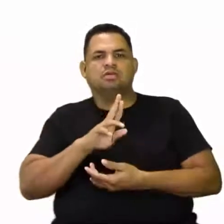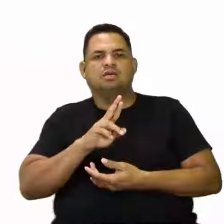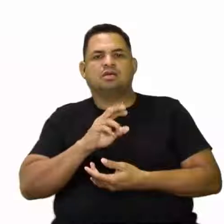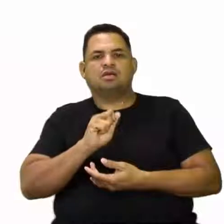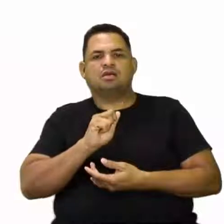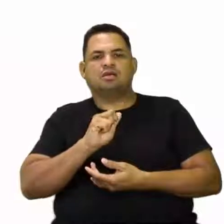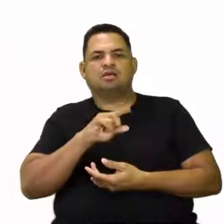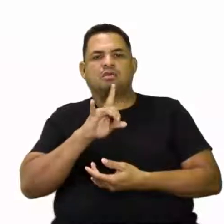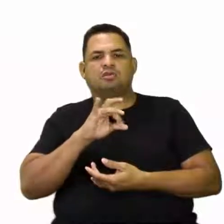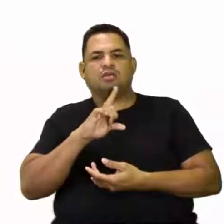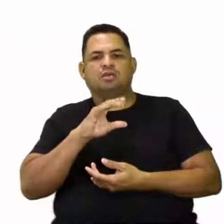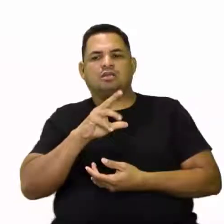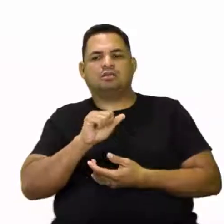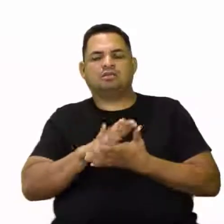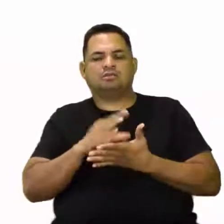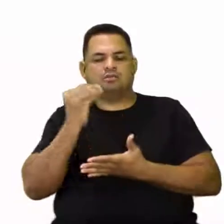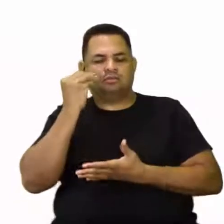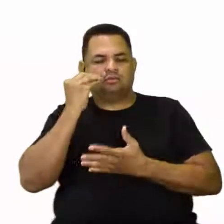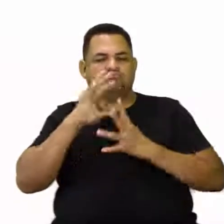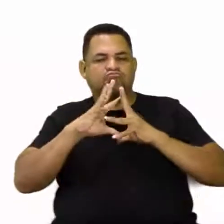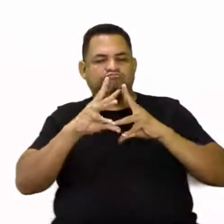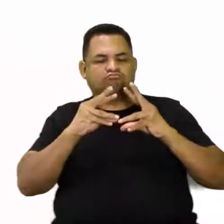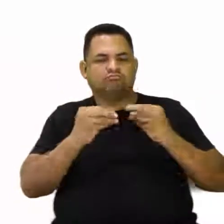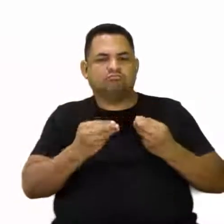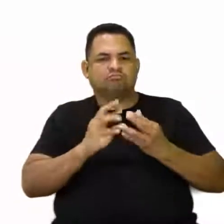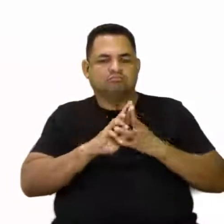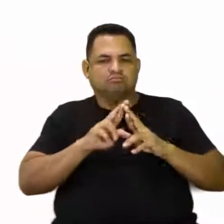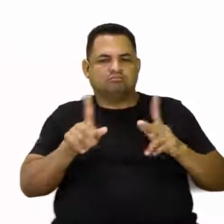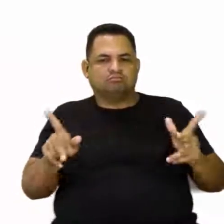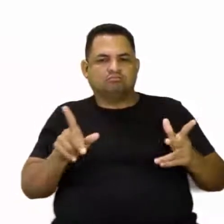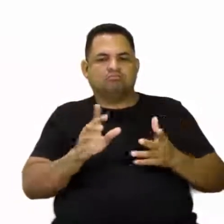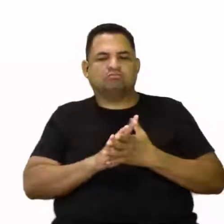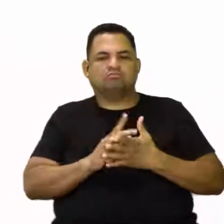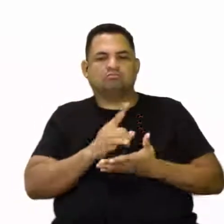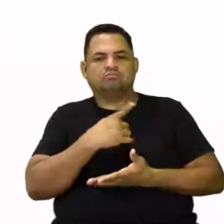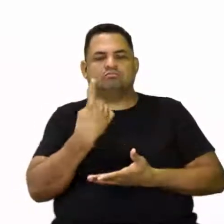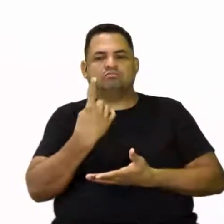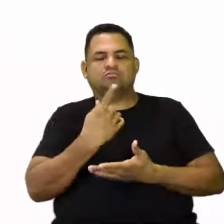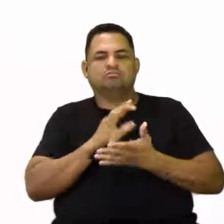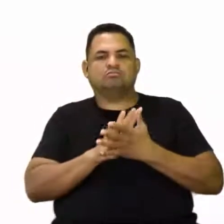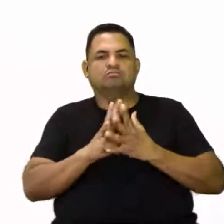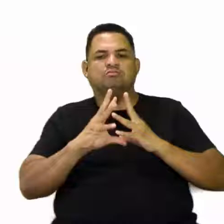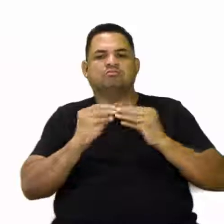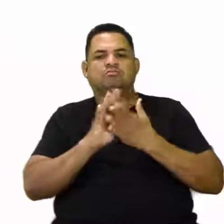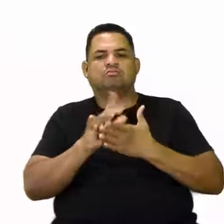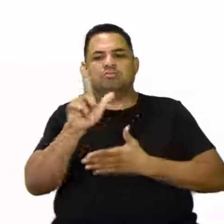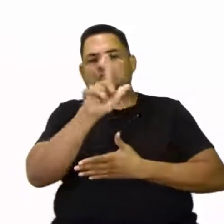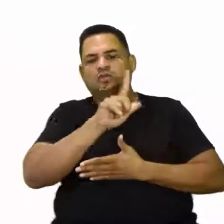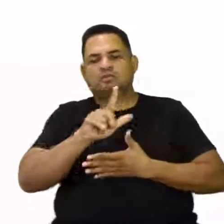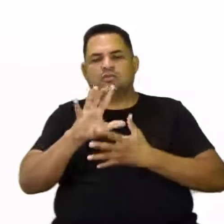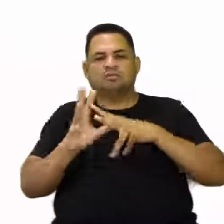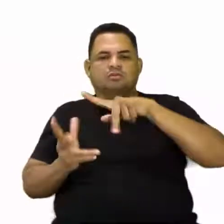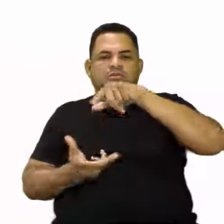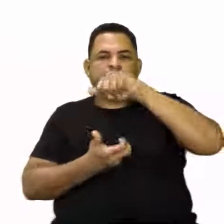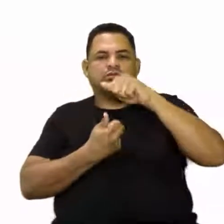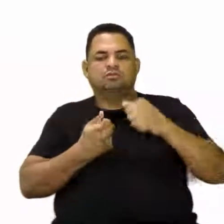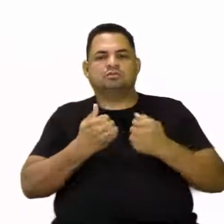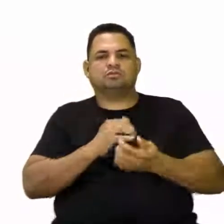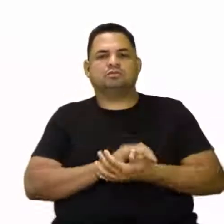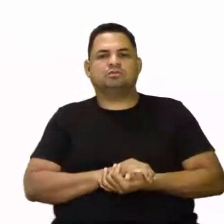se arrepender. É uma experiência totalmente diferente do que a gente já viu em toda a literatura mundial.